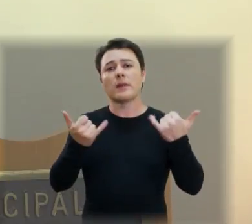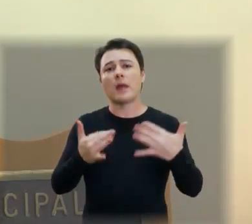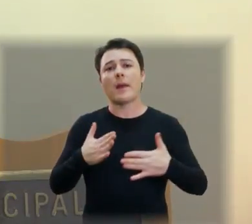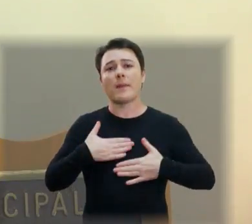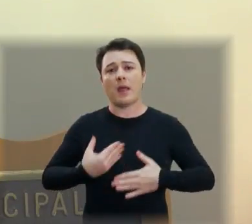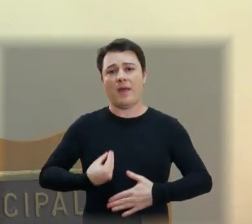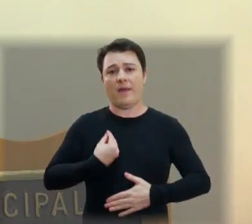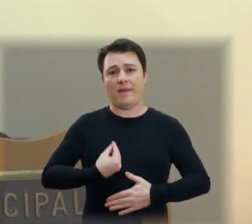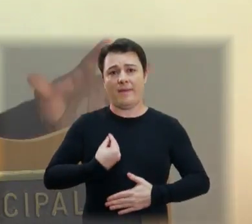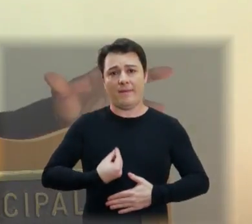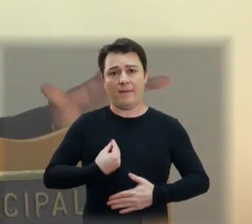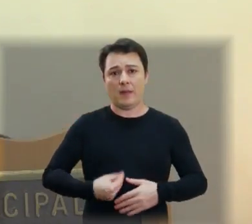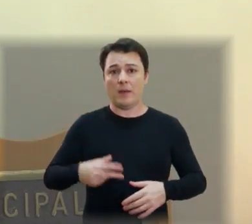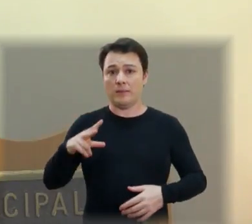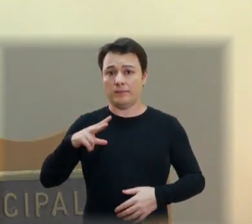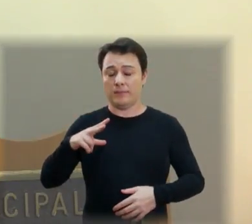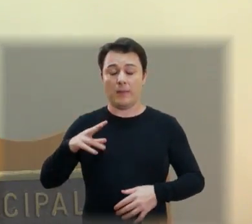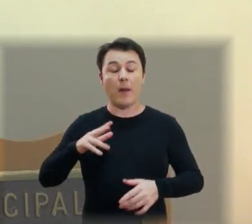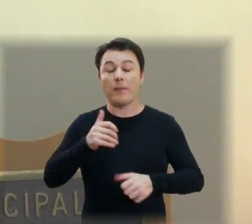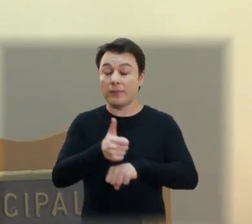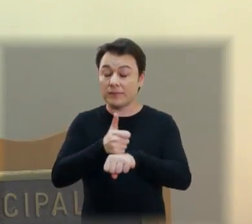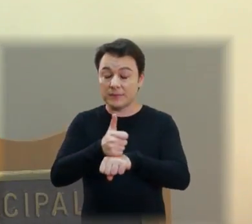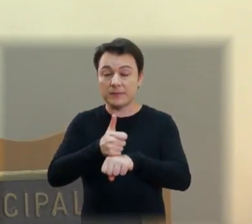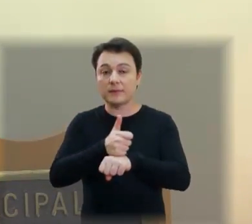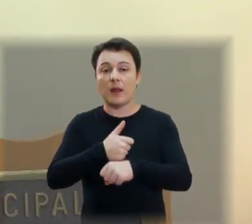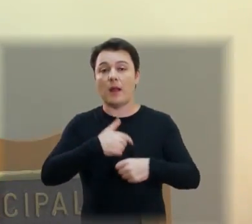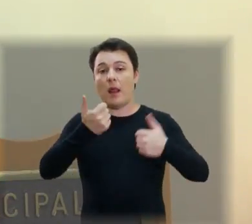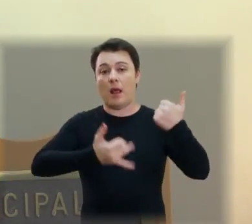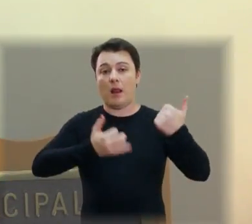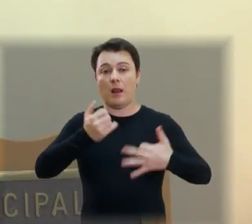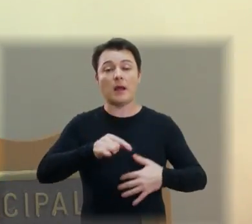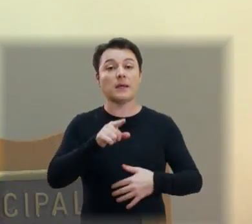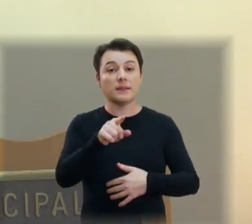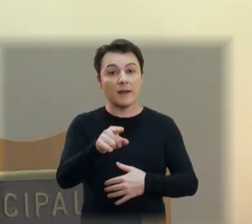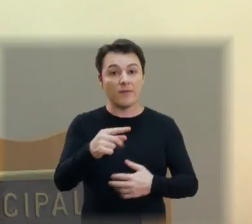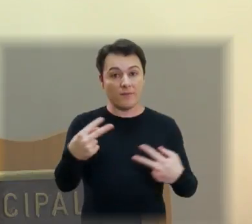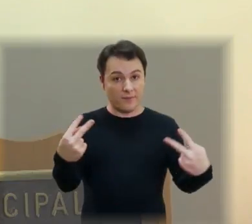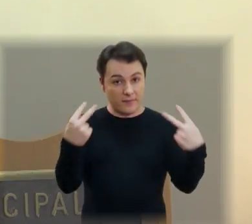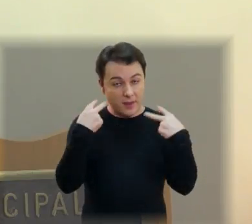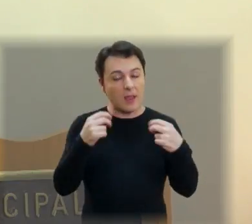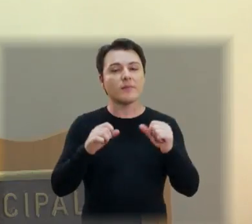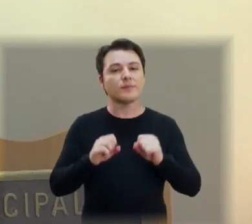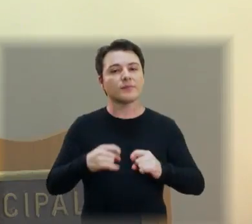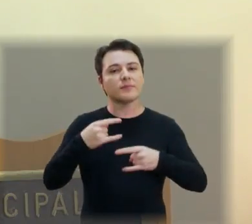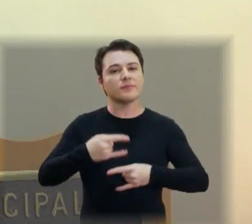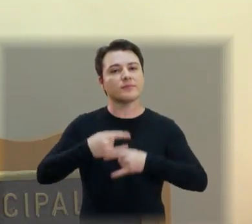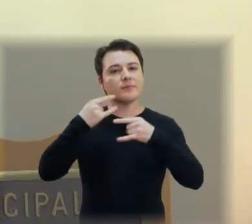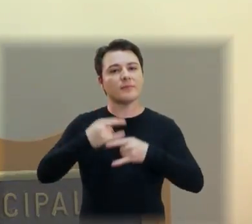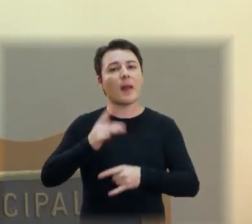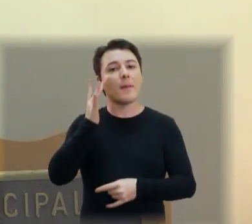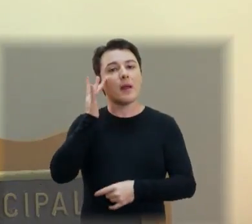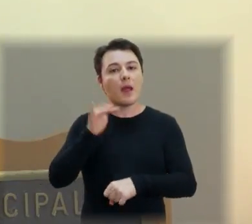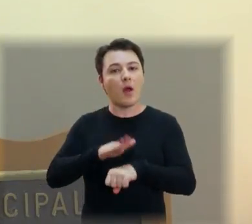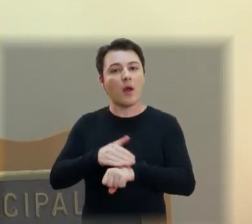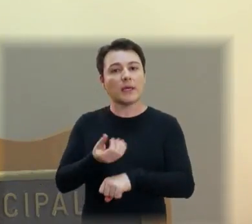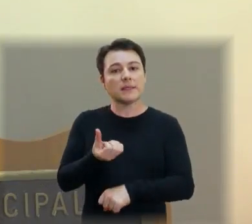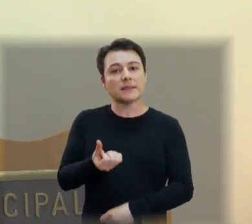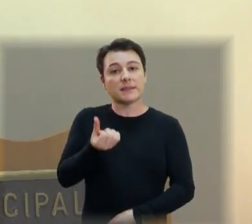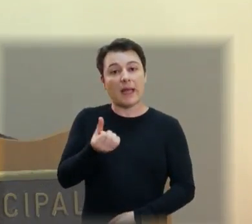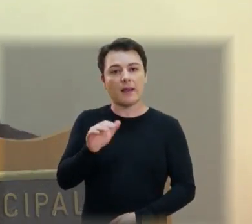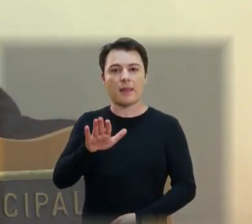conta, né, nessa live. Então, quero convidar quem estiver nos ouvindo, que amanhã, às